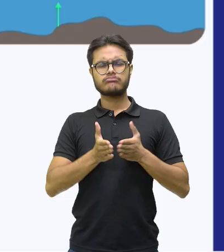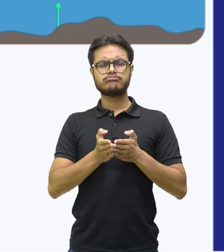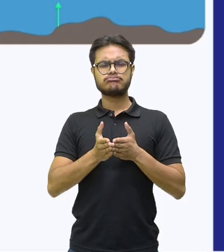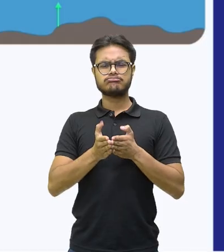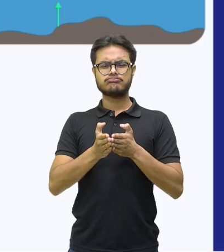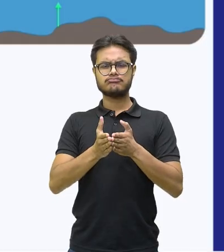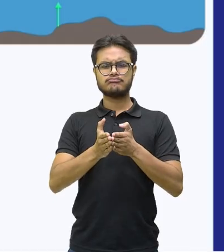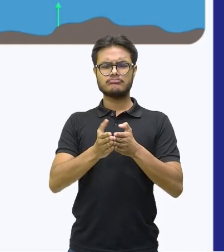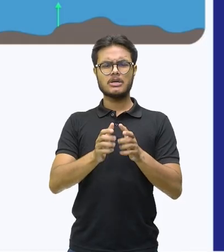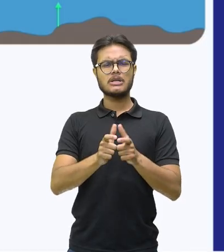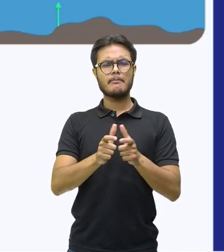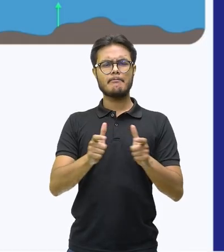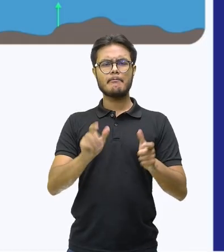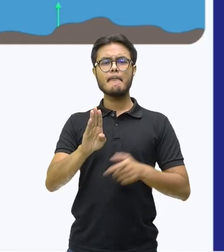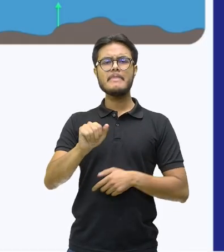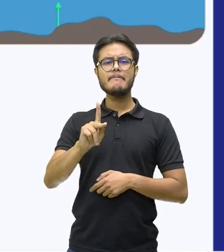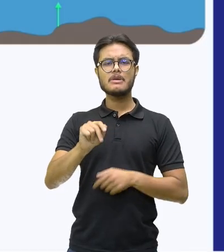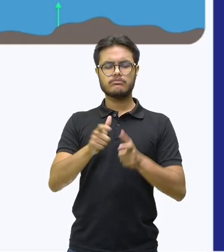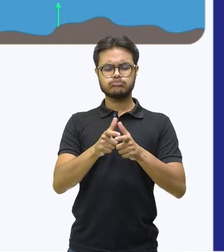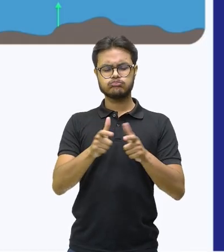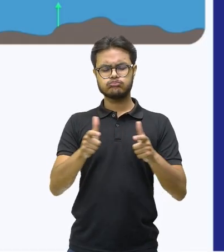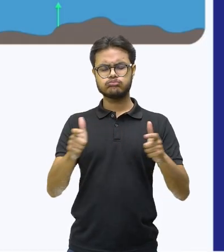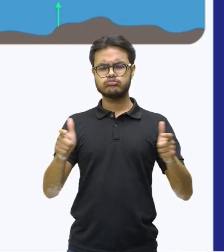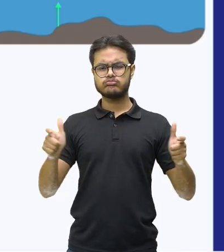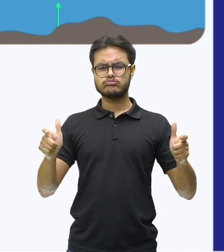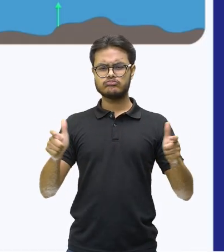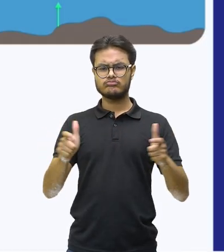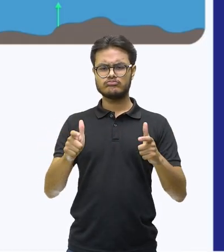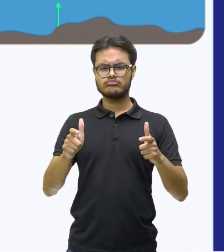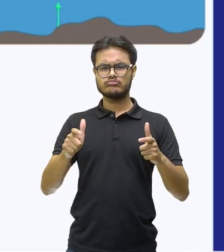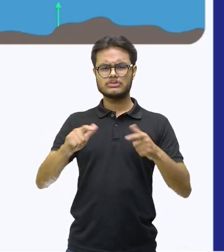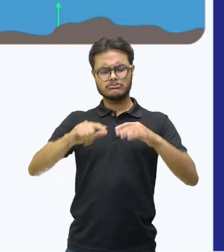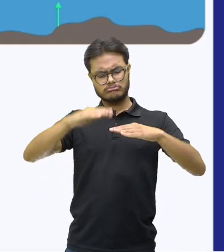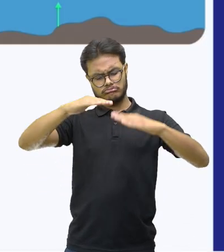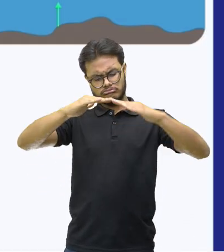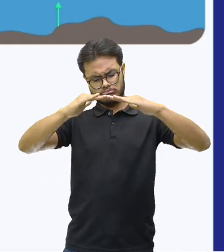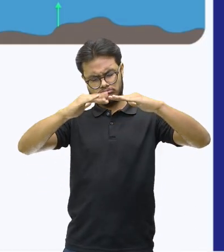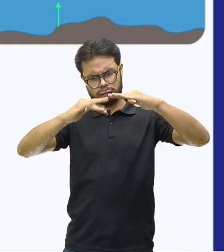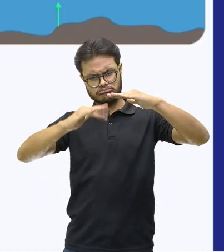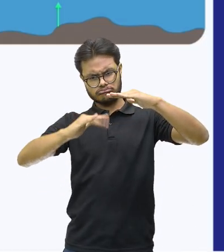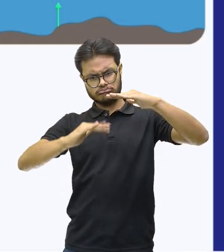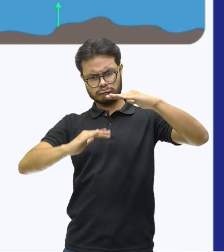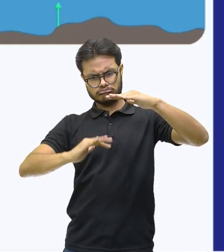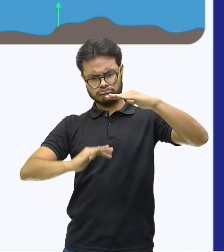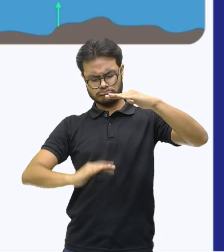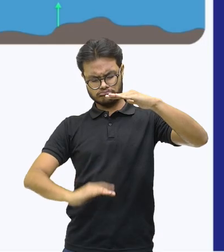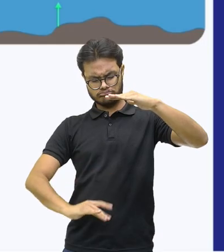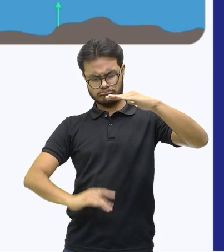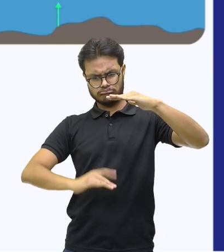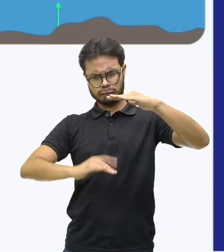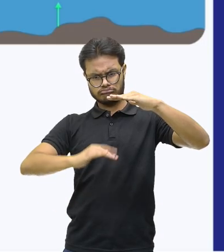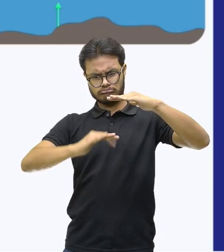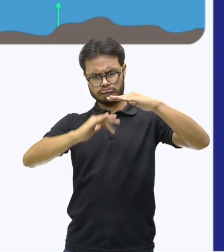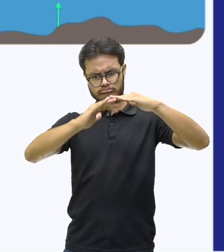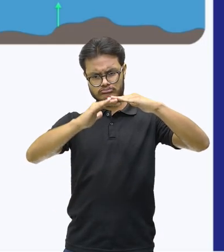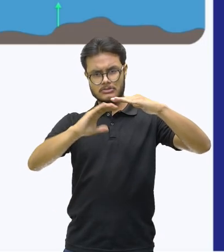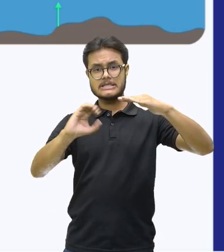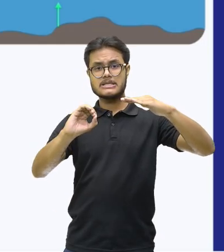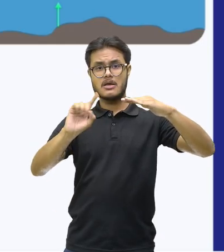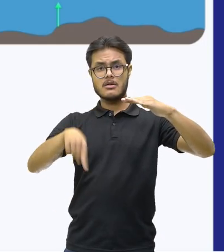repouso emite um bip de sonar para detectar a profundidade do fundo do oceano e recebe reflexo desse bip após 0,4